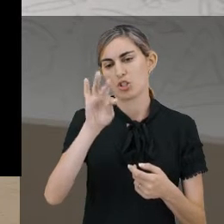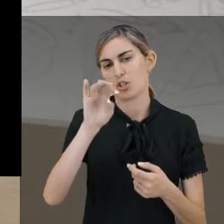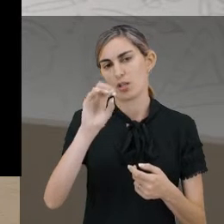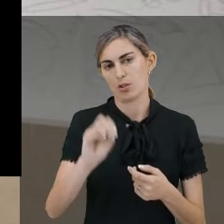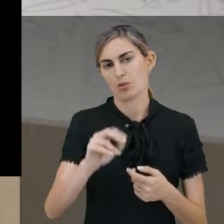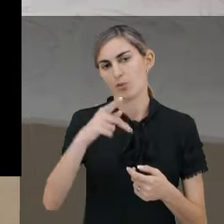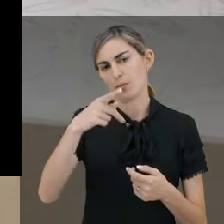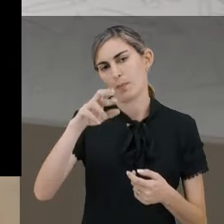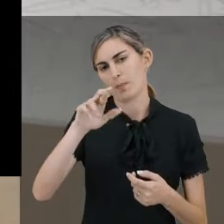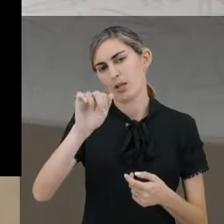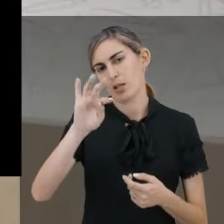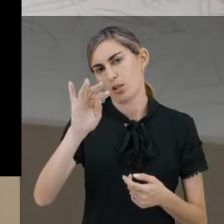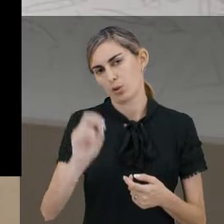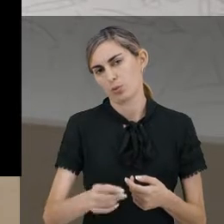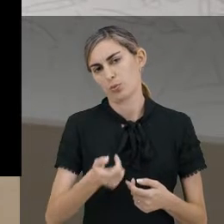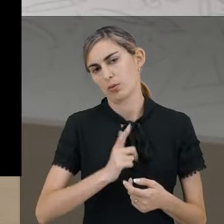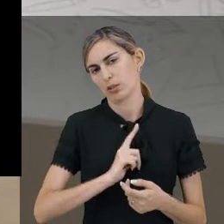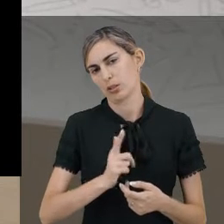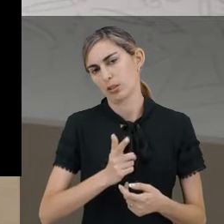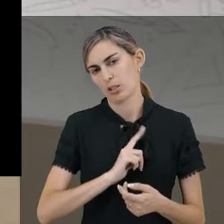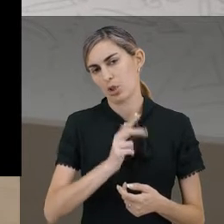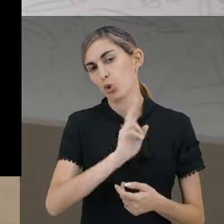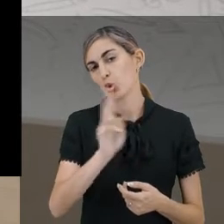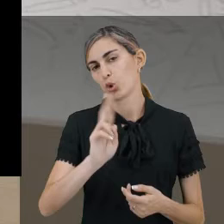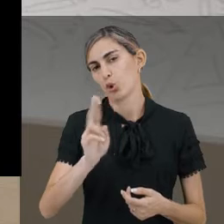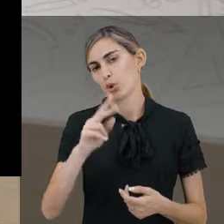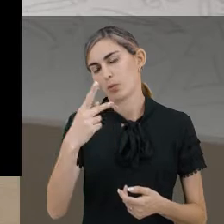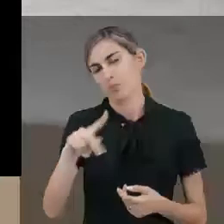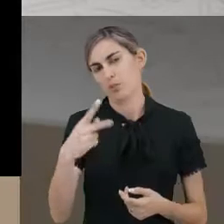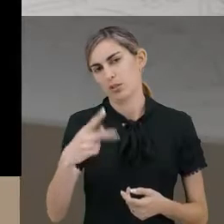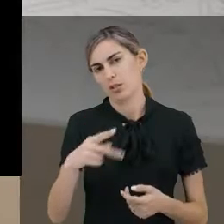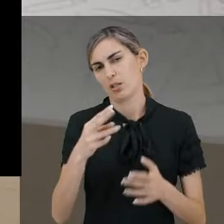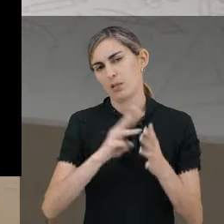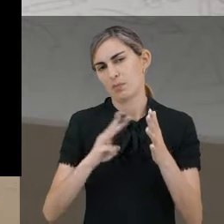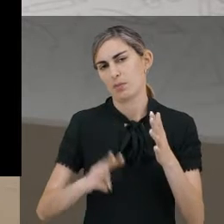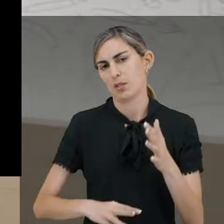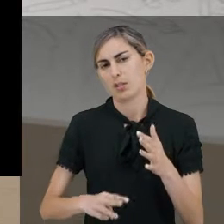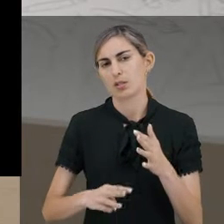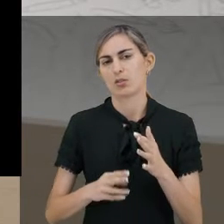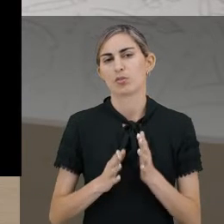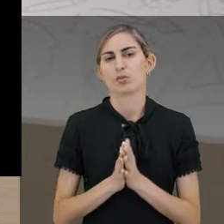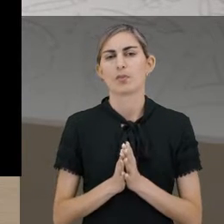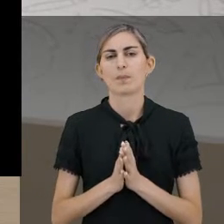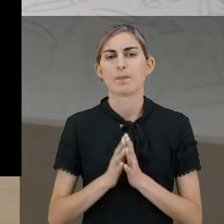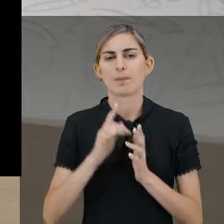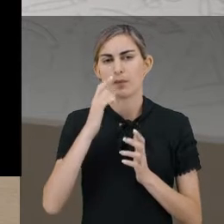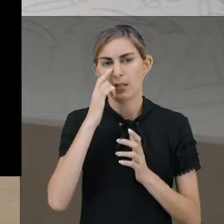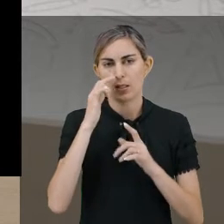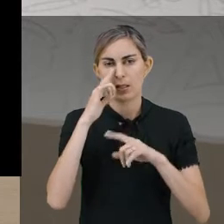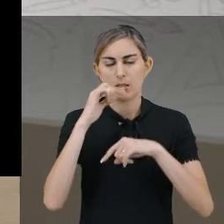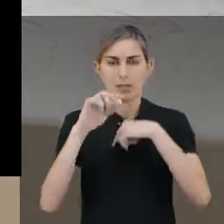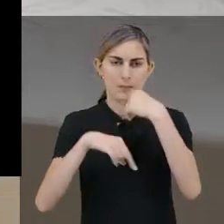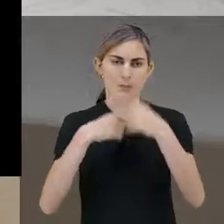prato, ele vai obter o nome dele através do método getNome e